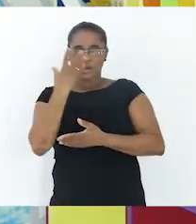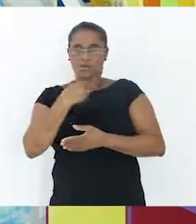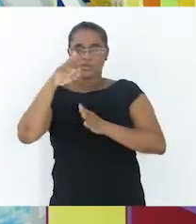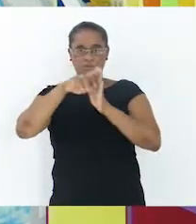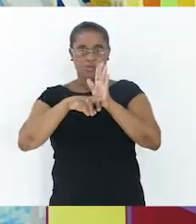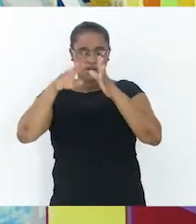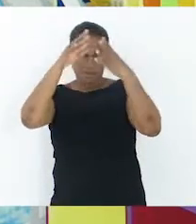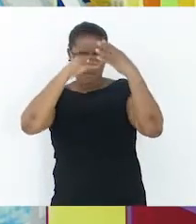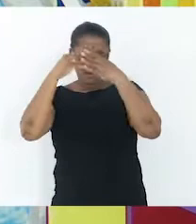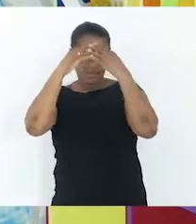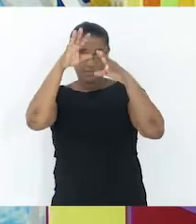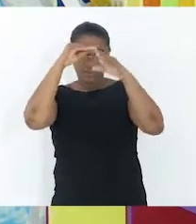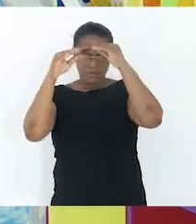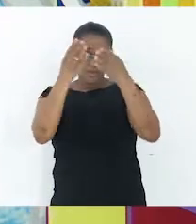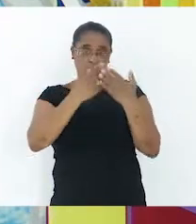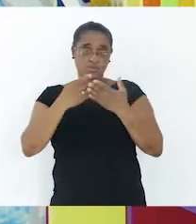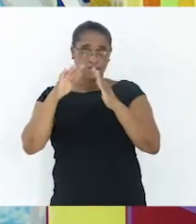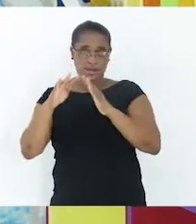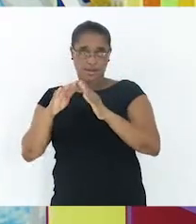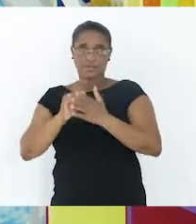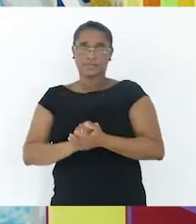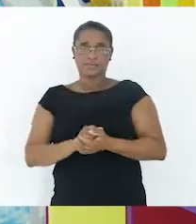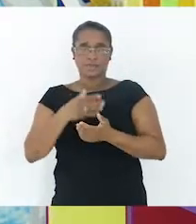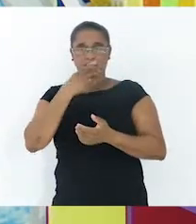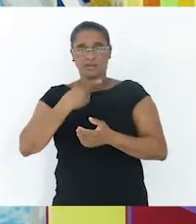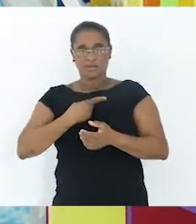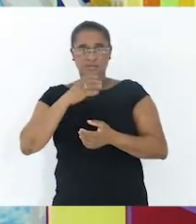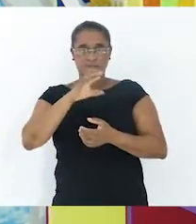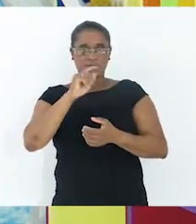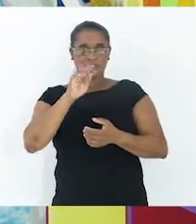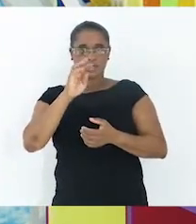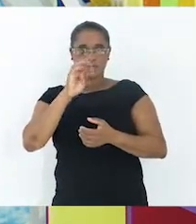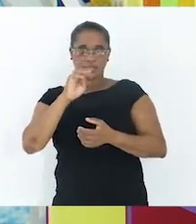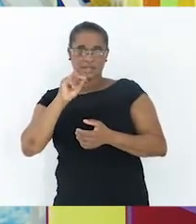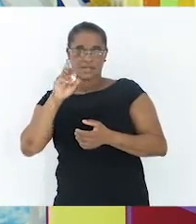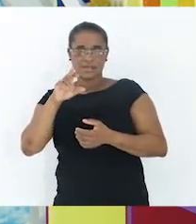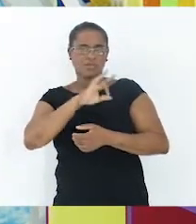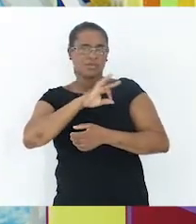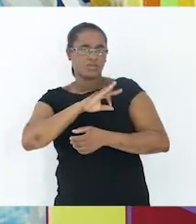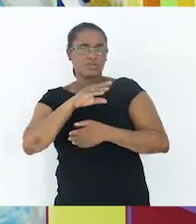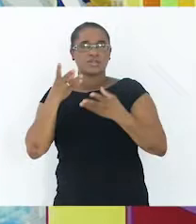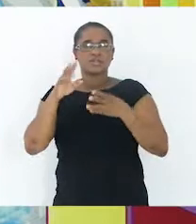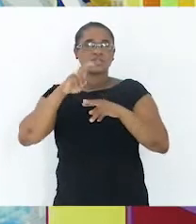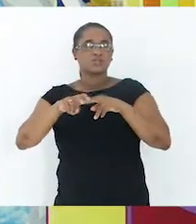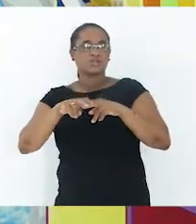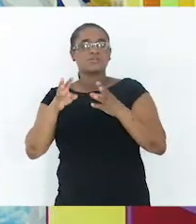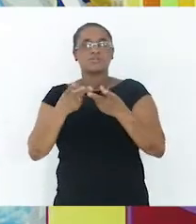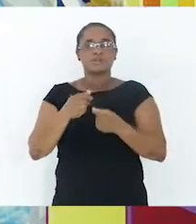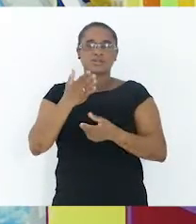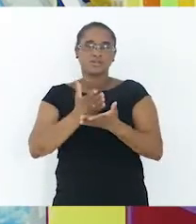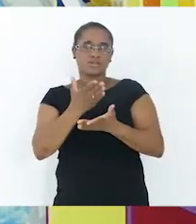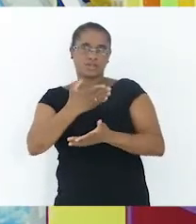programa Aprender e Estudar em Casa. Sou César Lino, professor da disciplina de Matemática do 7º